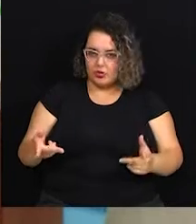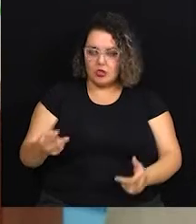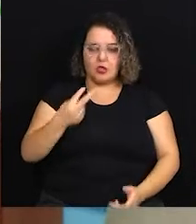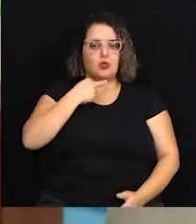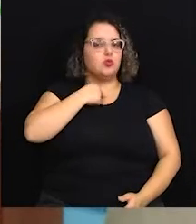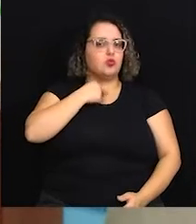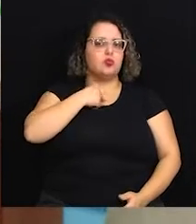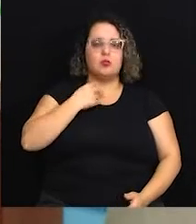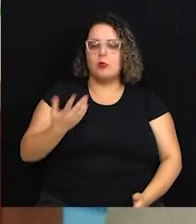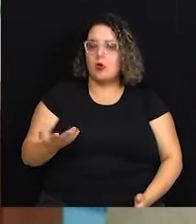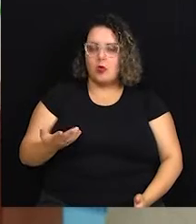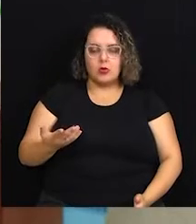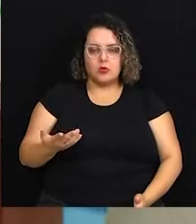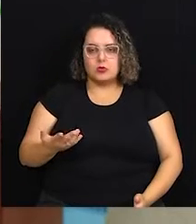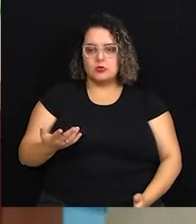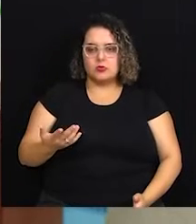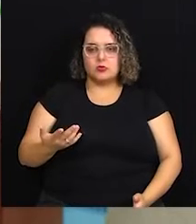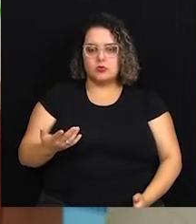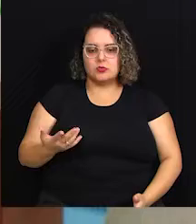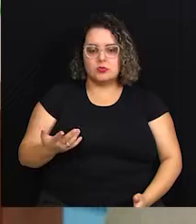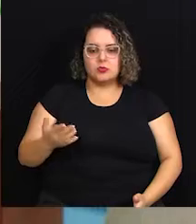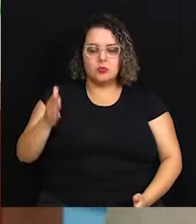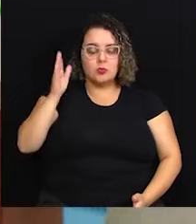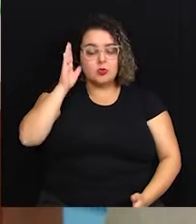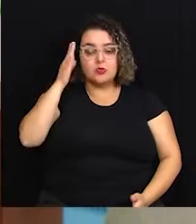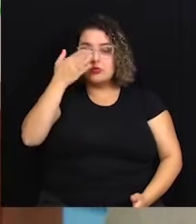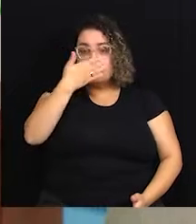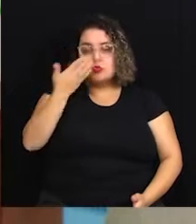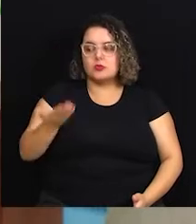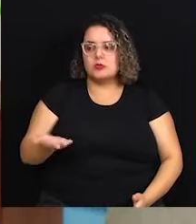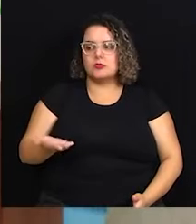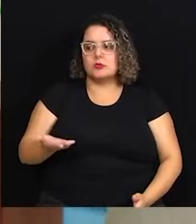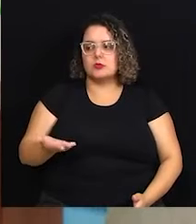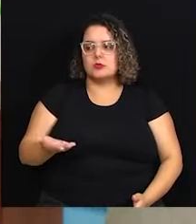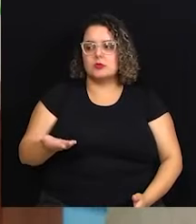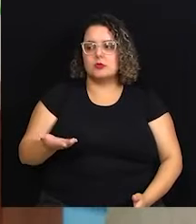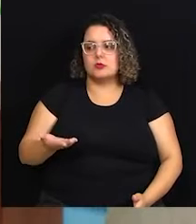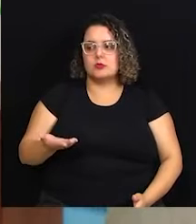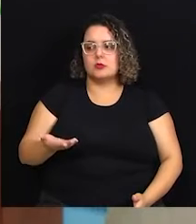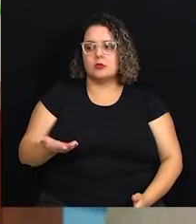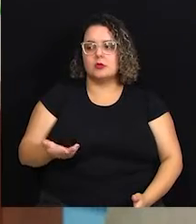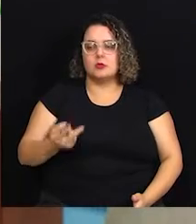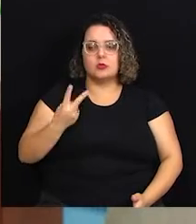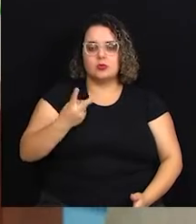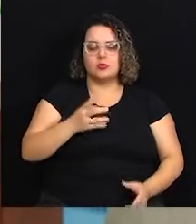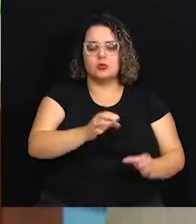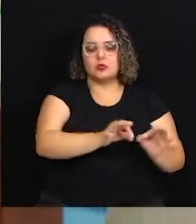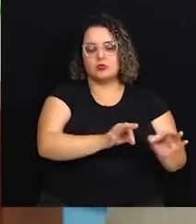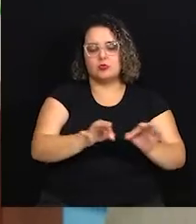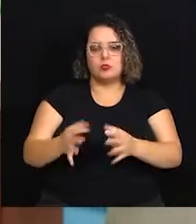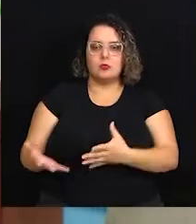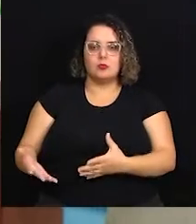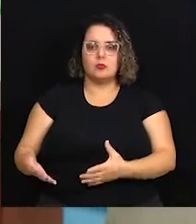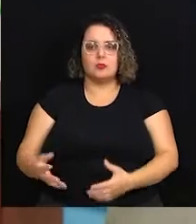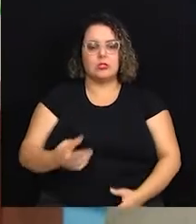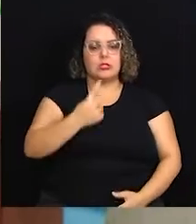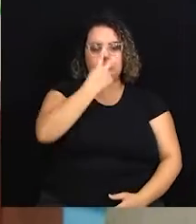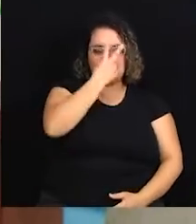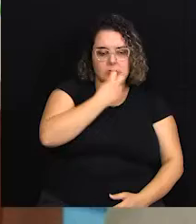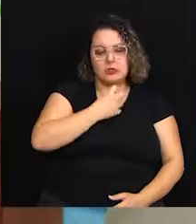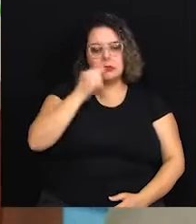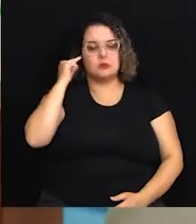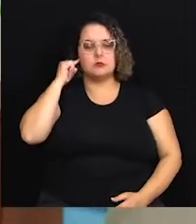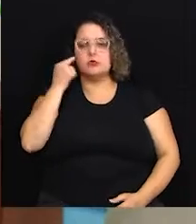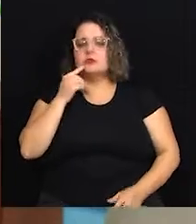posso chegar por um surdo cego e colocá-lo em 2 programas, para surdo e para cego. Não